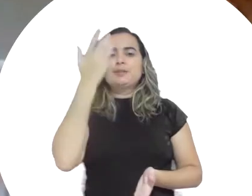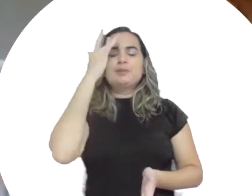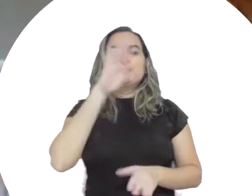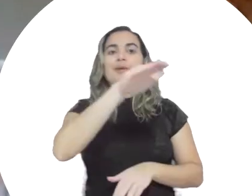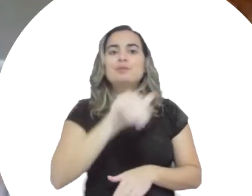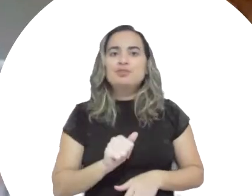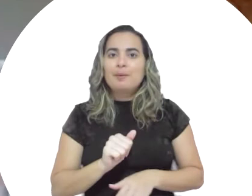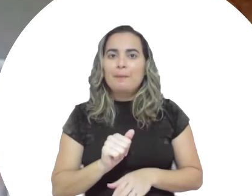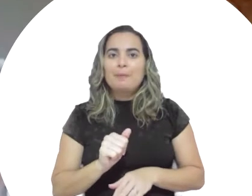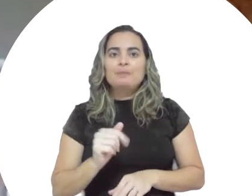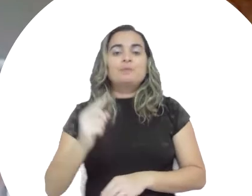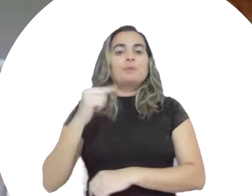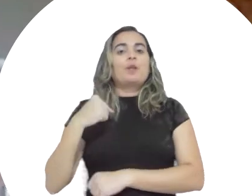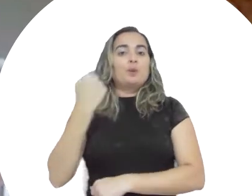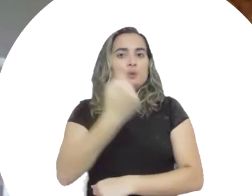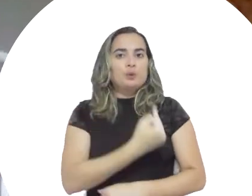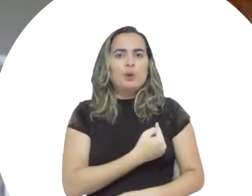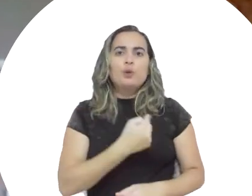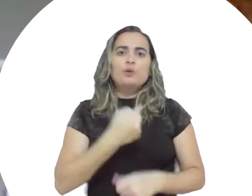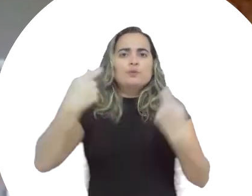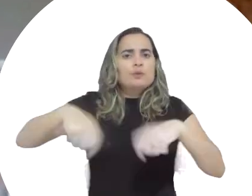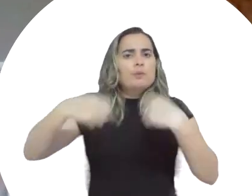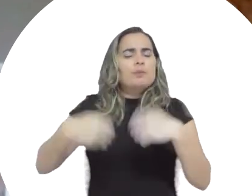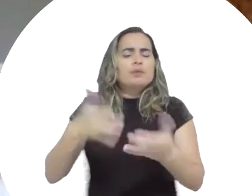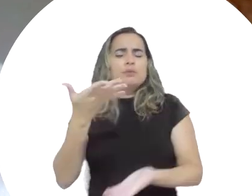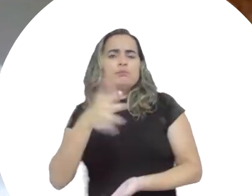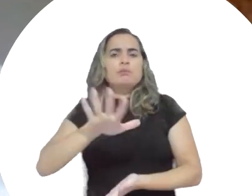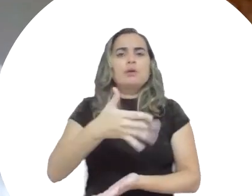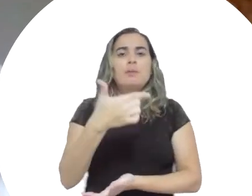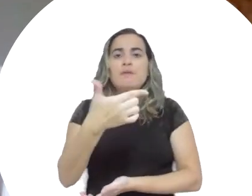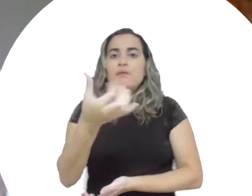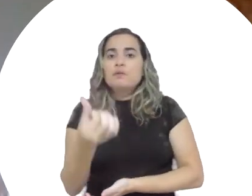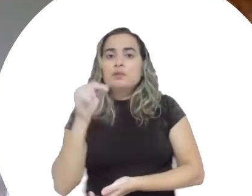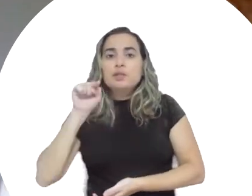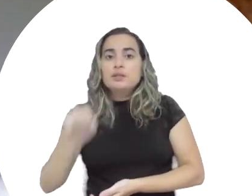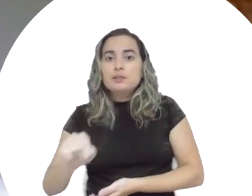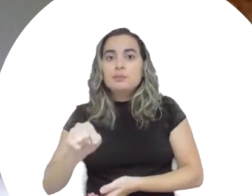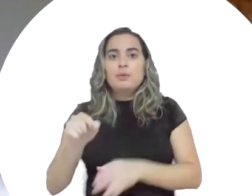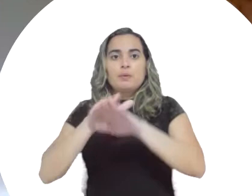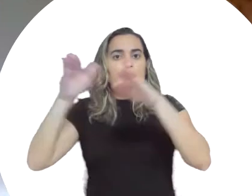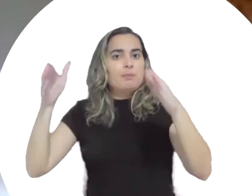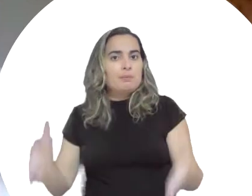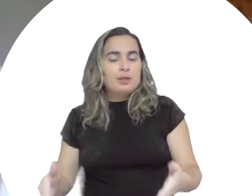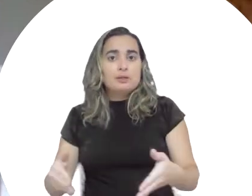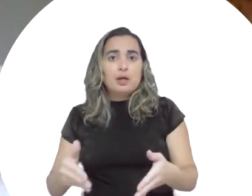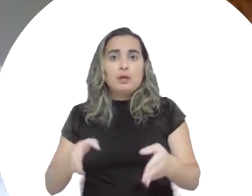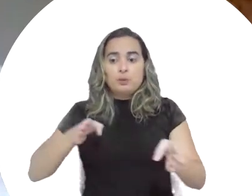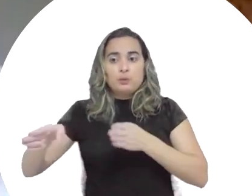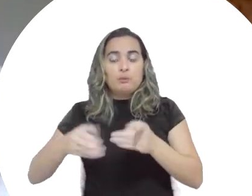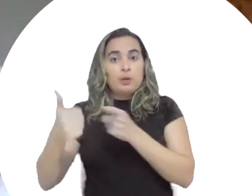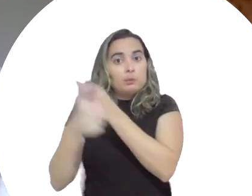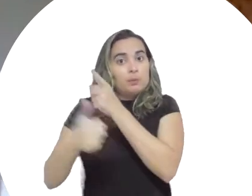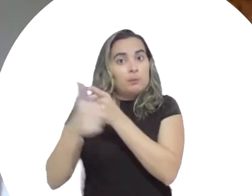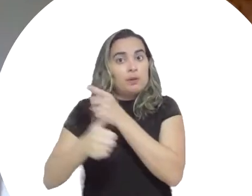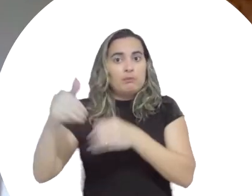chamados. Nós vamos precisar em torno de 26 mil mesários para trabalhar no